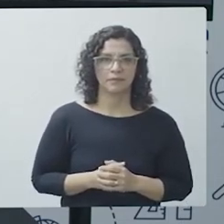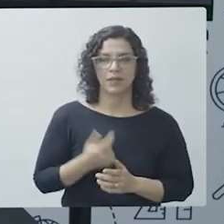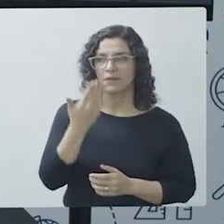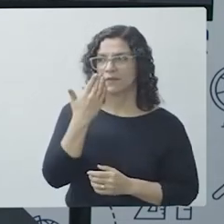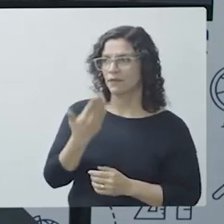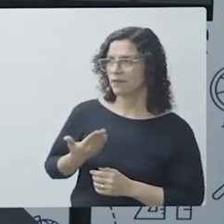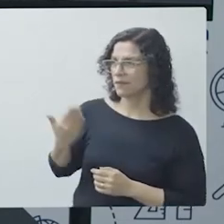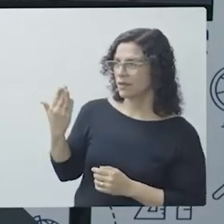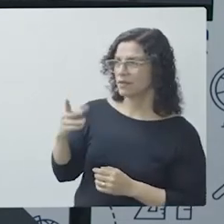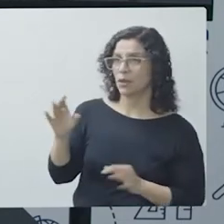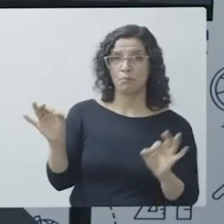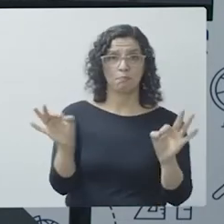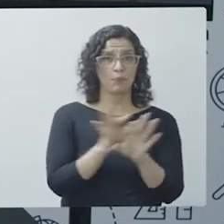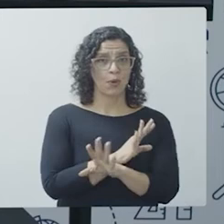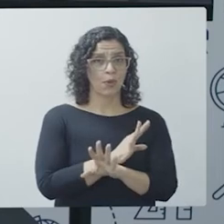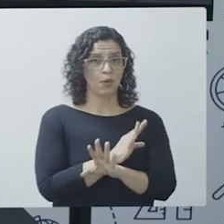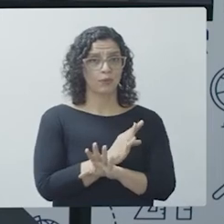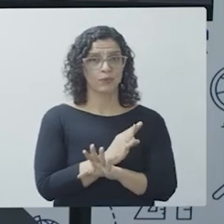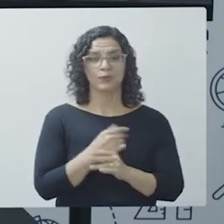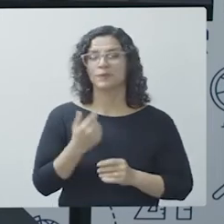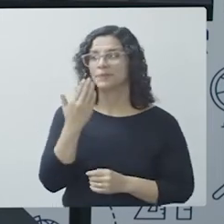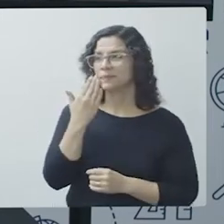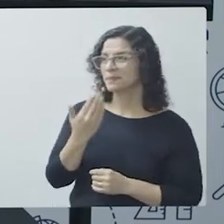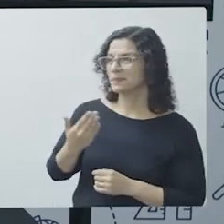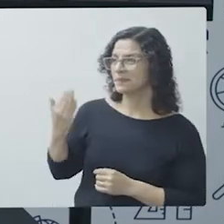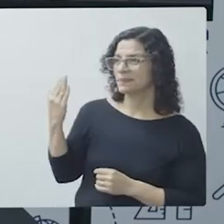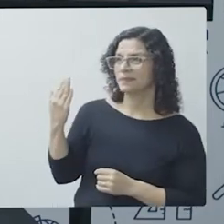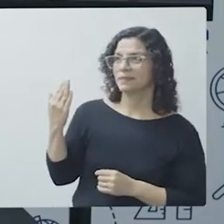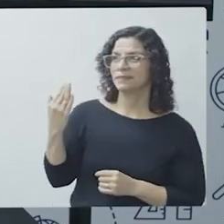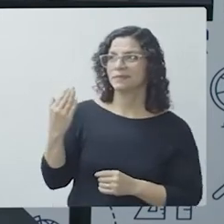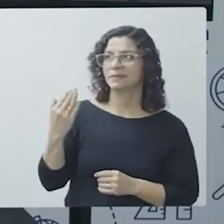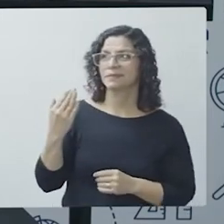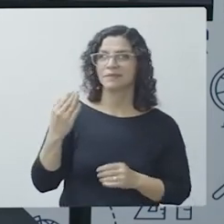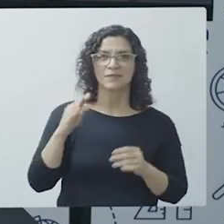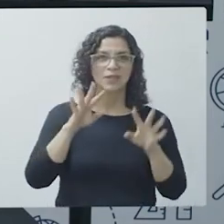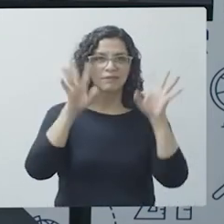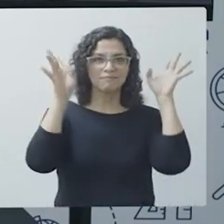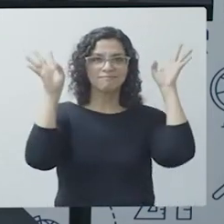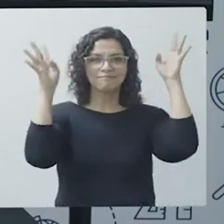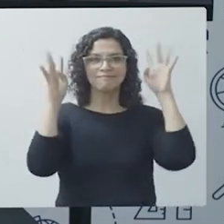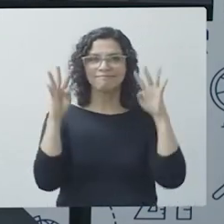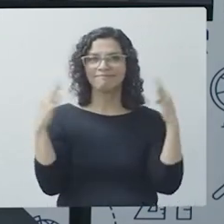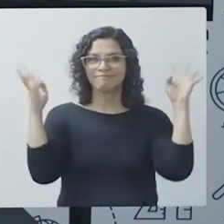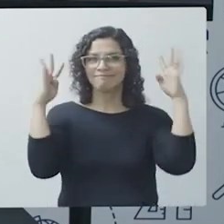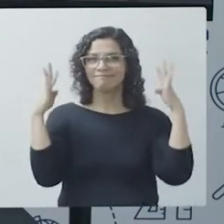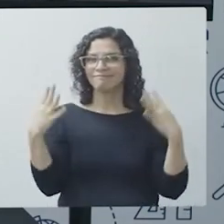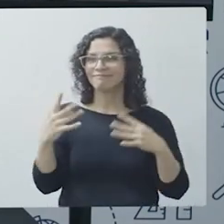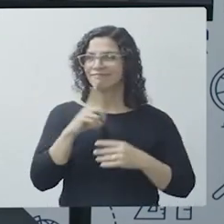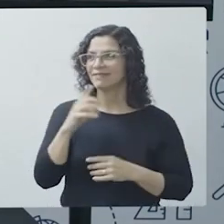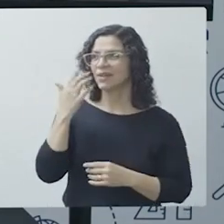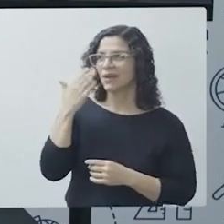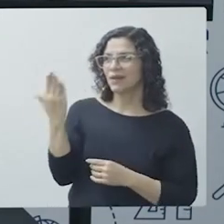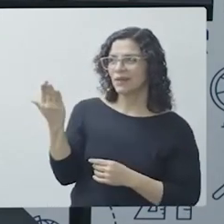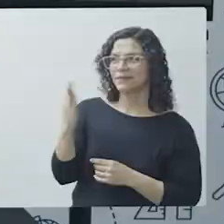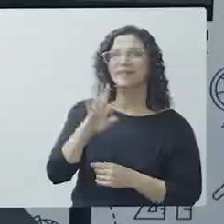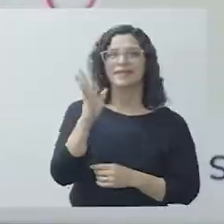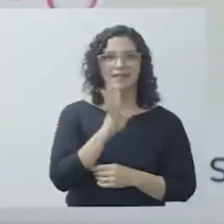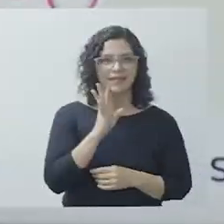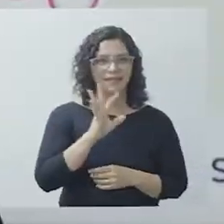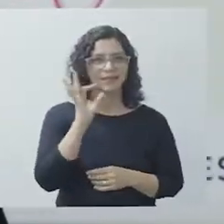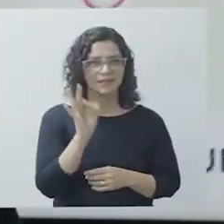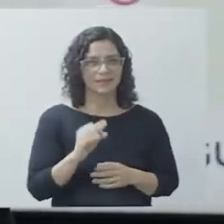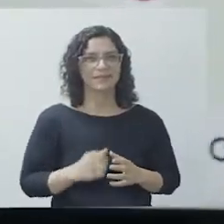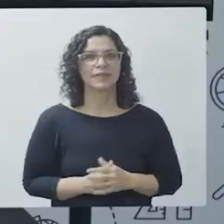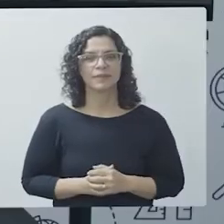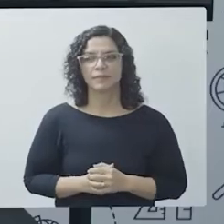Olha só, nosso primeiro boneco com os cabelos ondulados. Que legal,